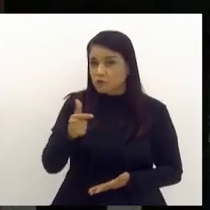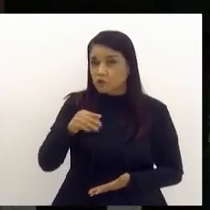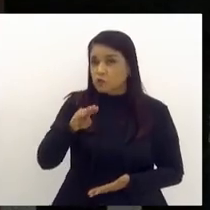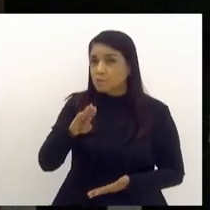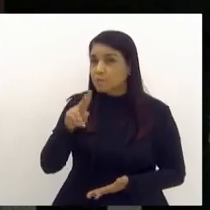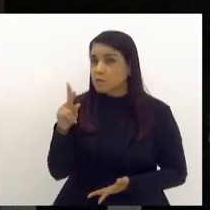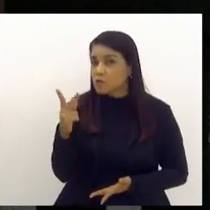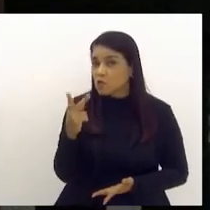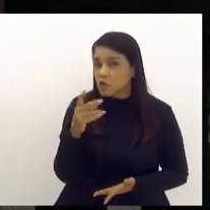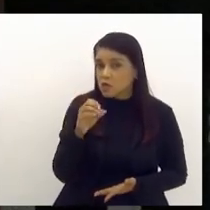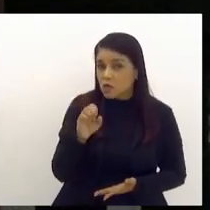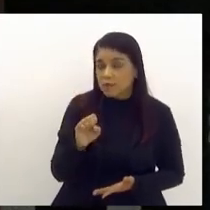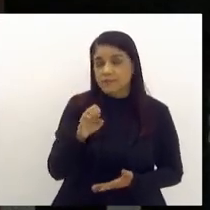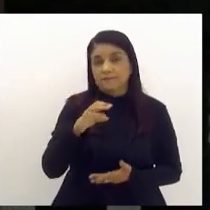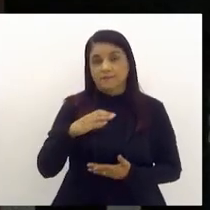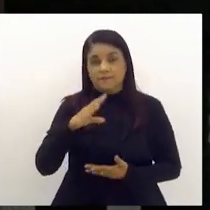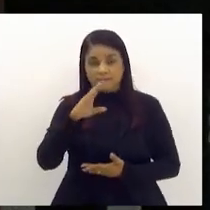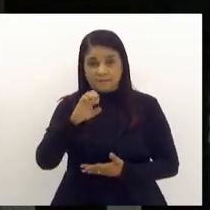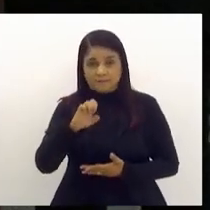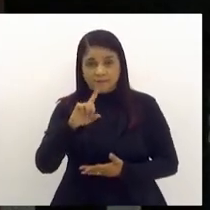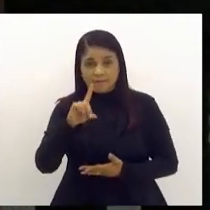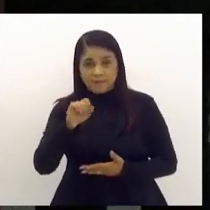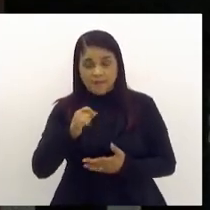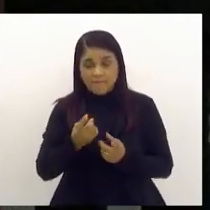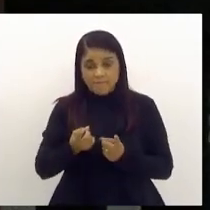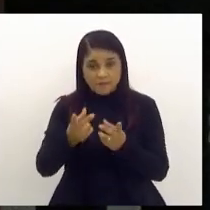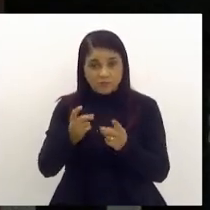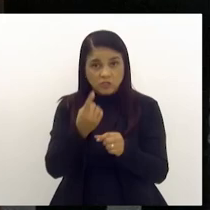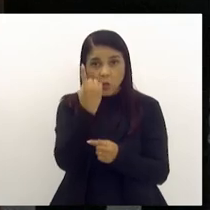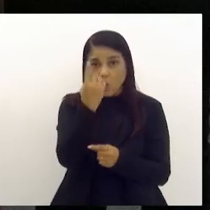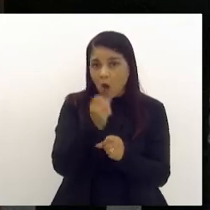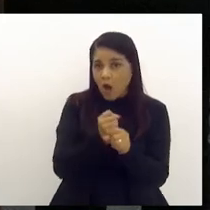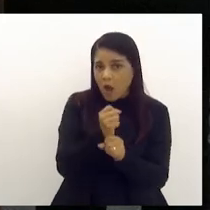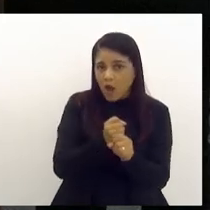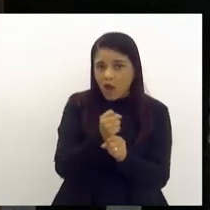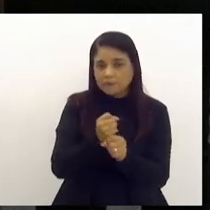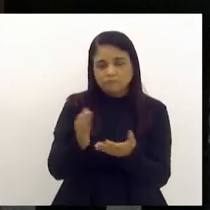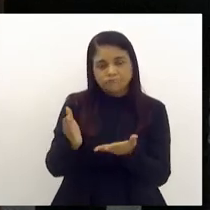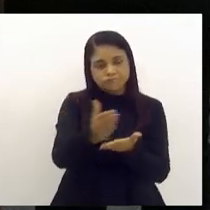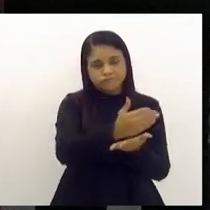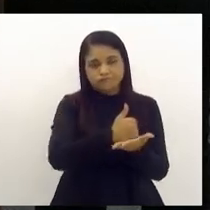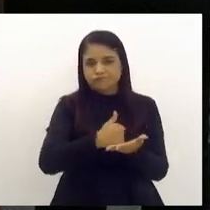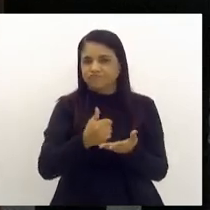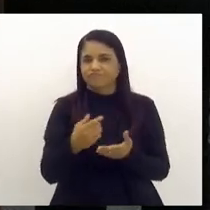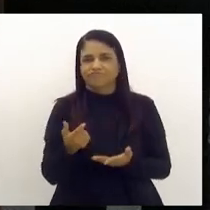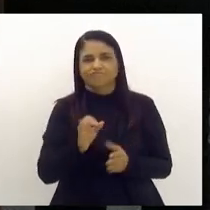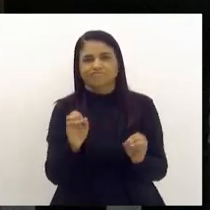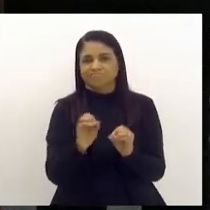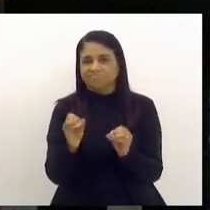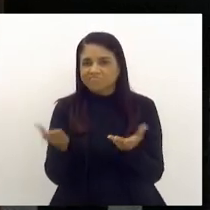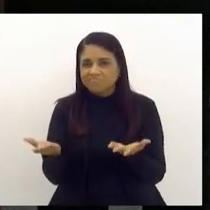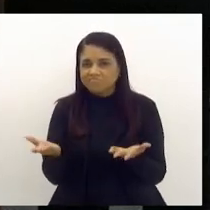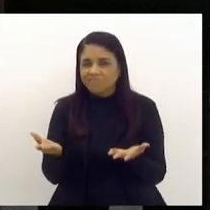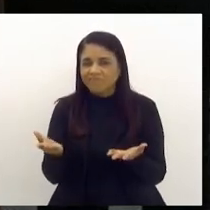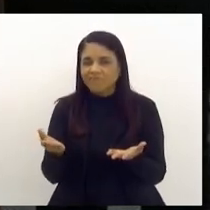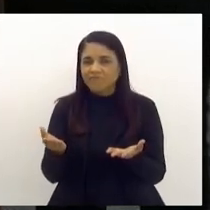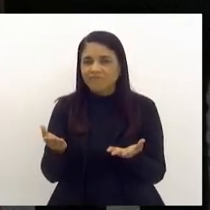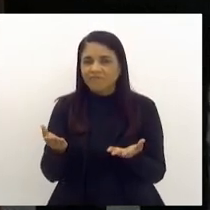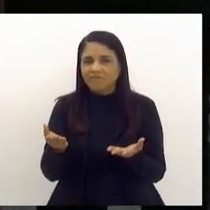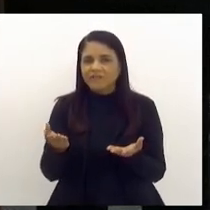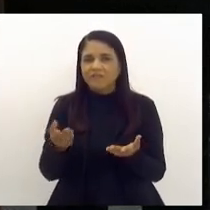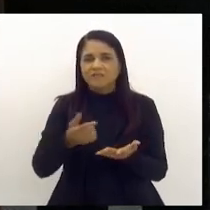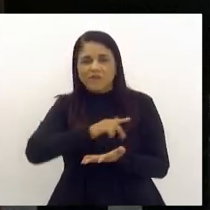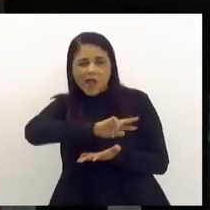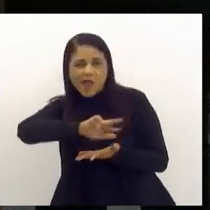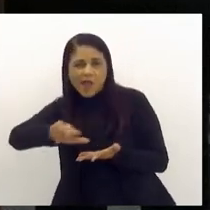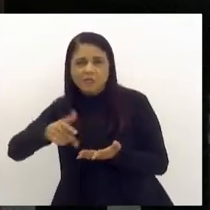seja, uma SEDAI por ano a gente deixa de arrecadar com os benefícios fiscais, ou seja, teríamos várias